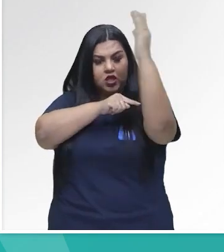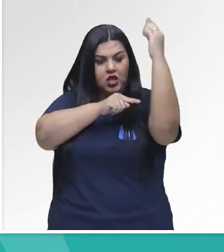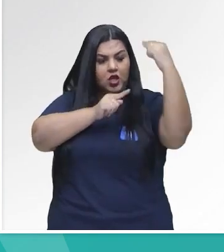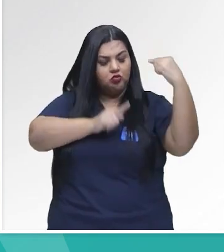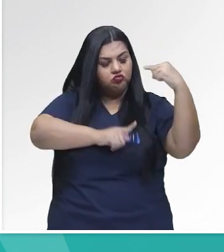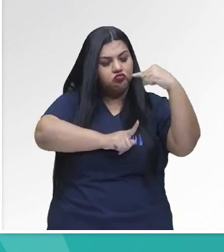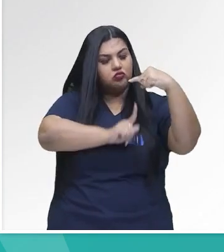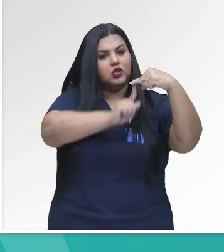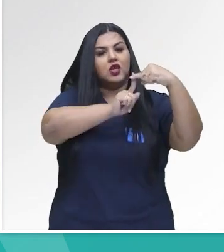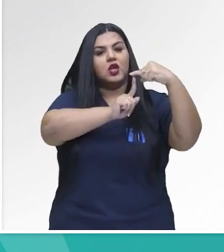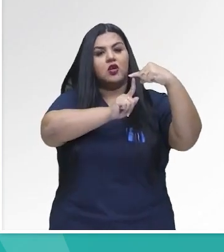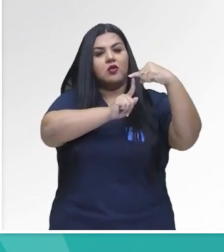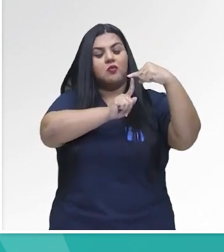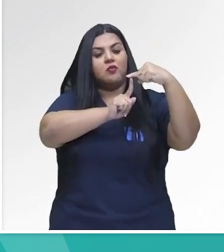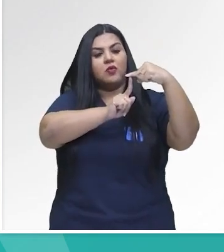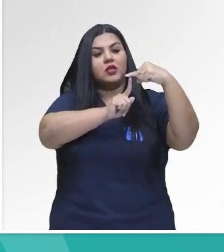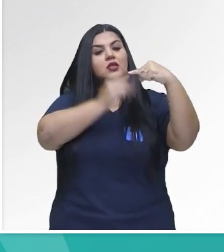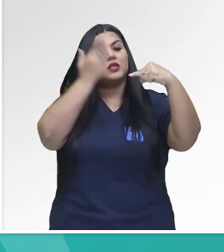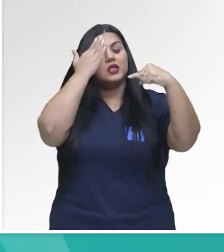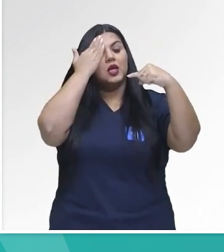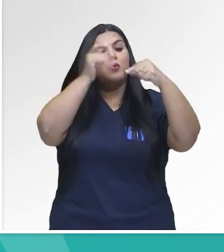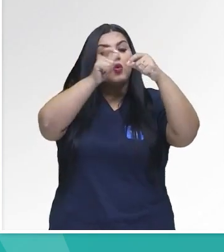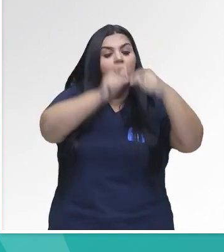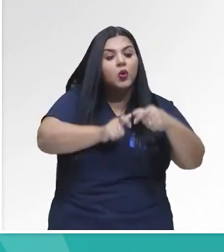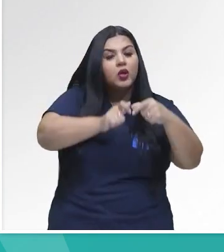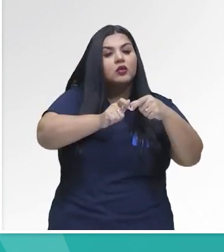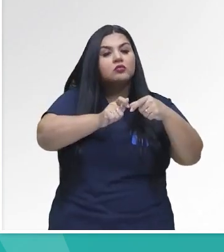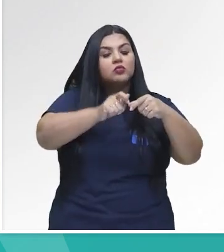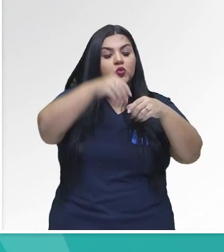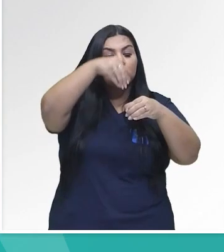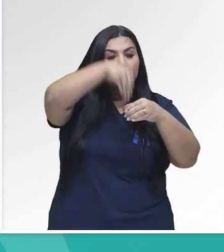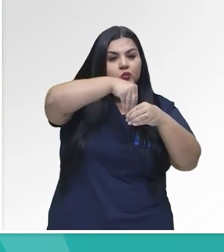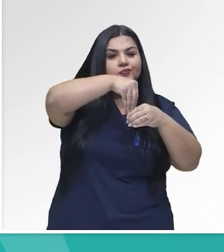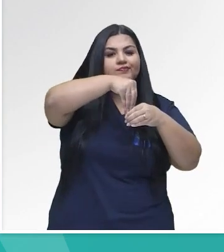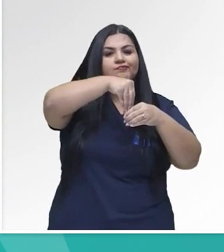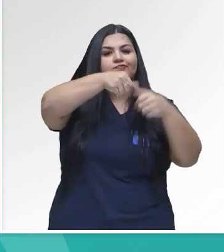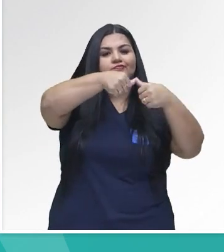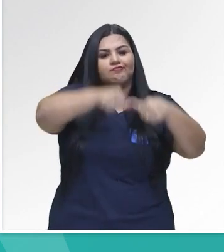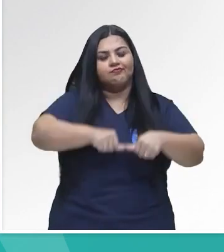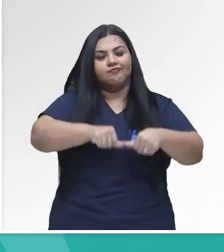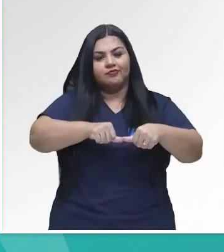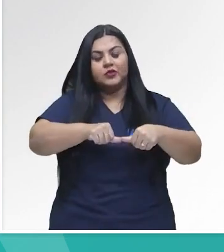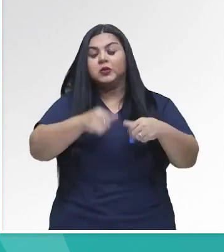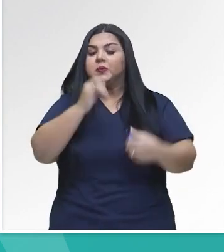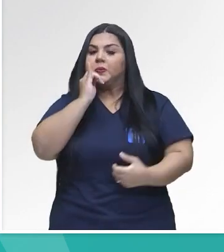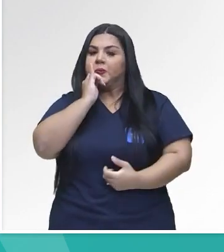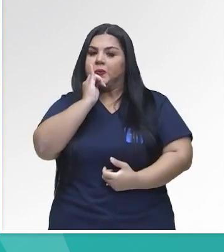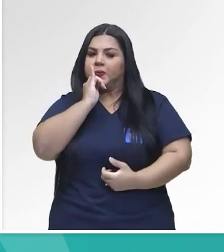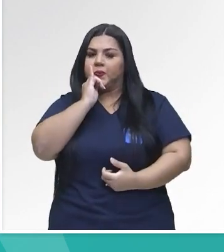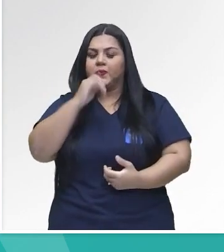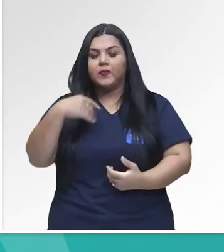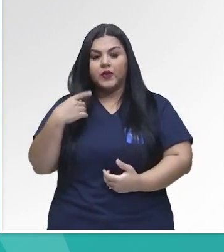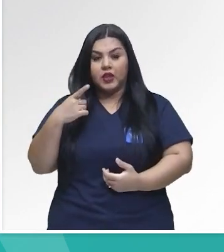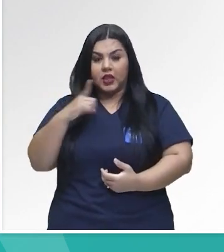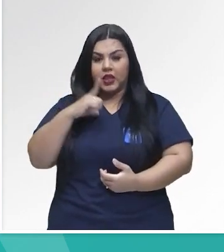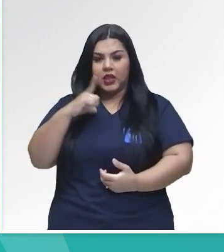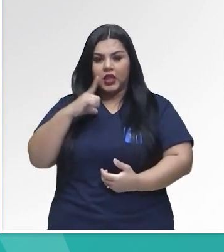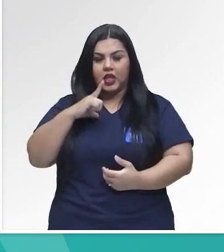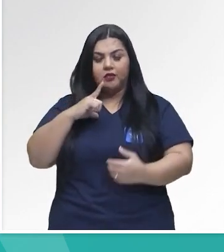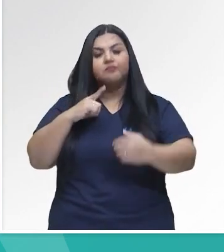a casa onde a peça está situada. Por exemplo, eu tenho uma